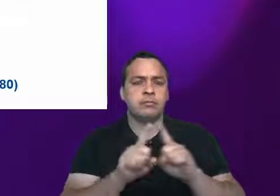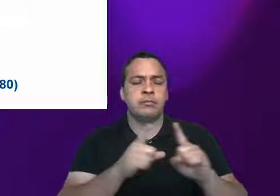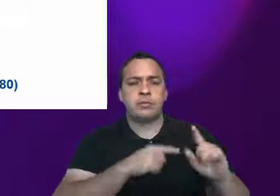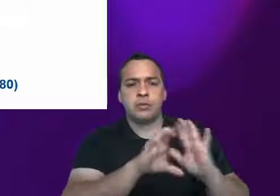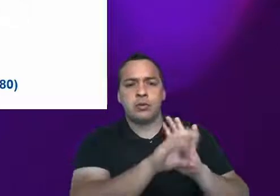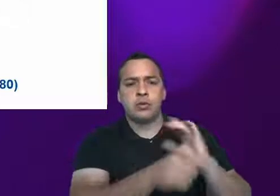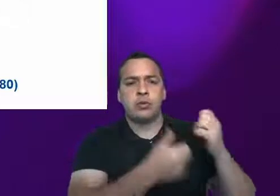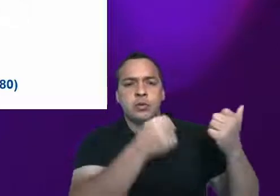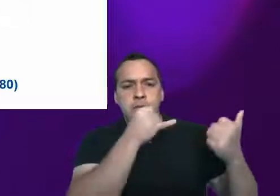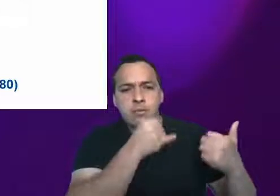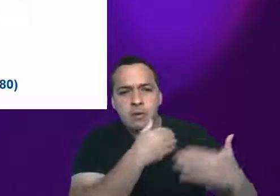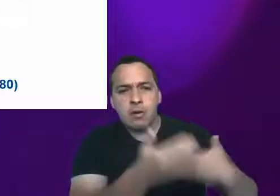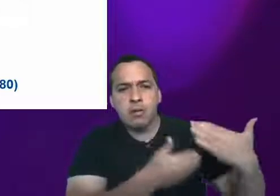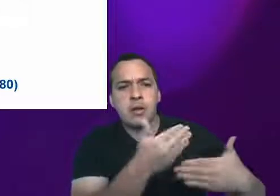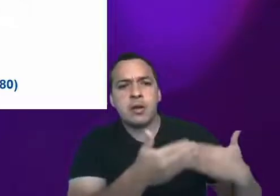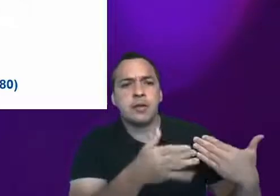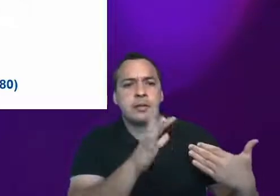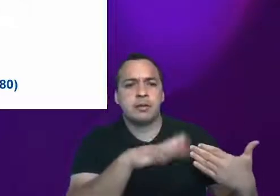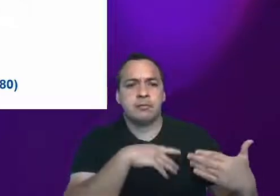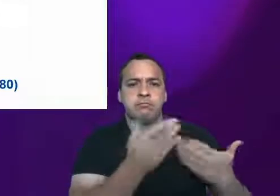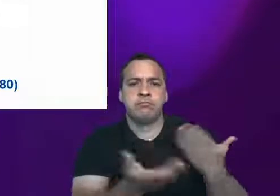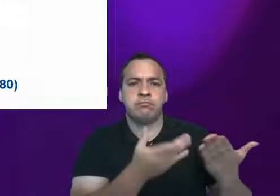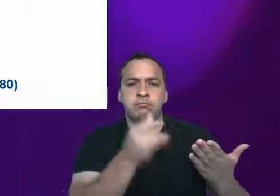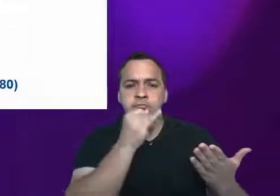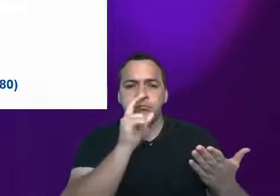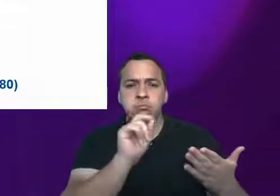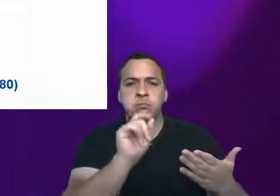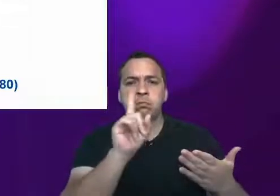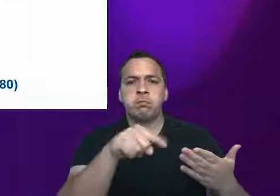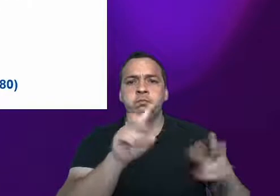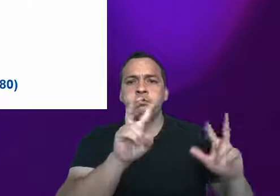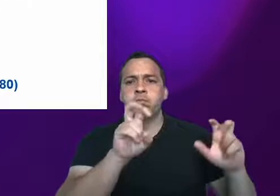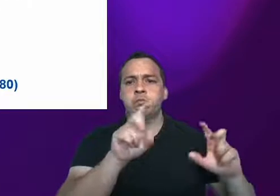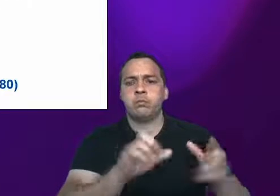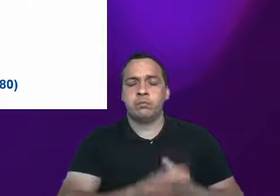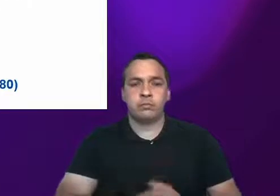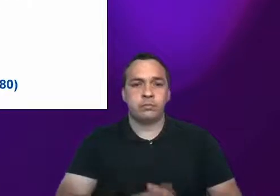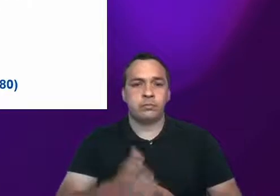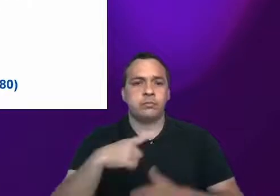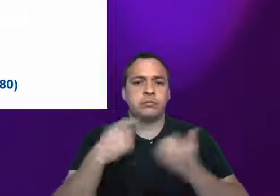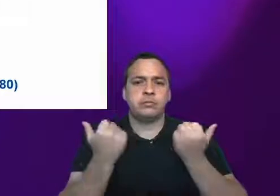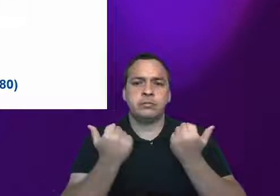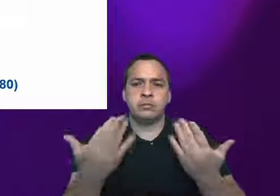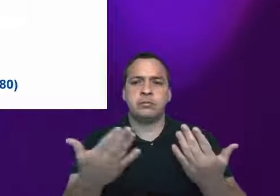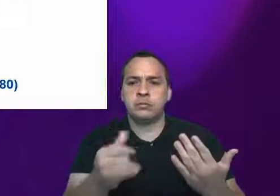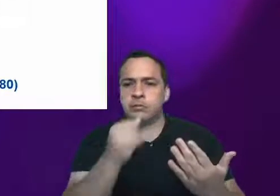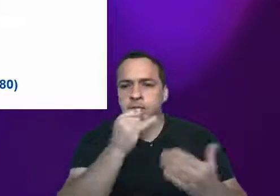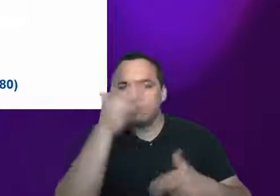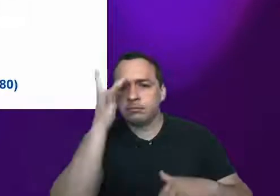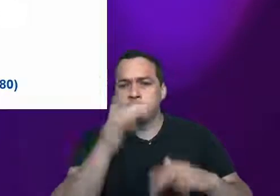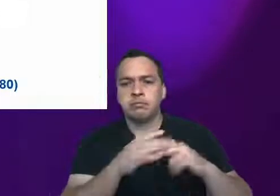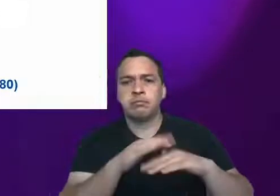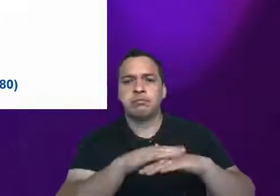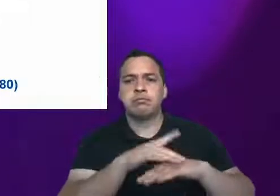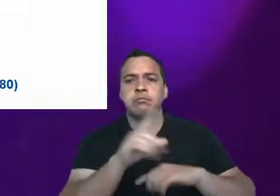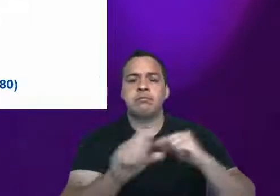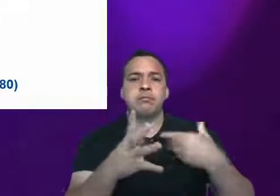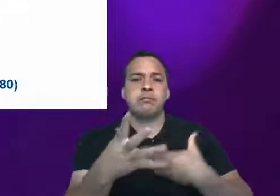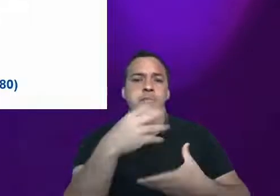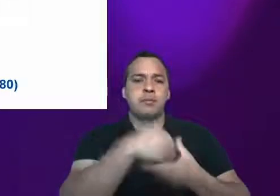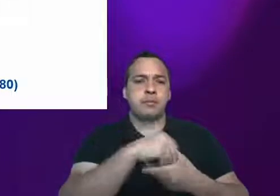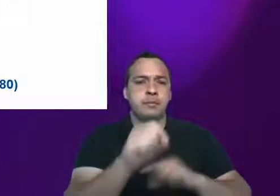do tratamento, que nada mais é do que a gente possibilitar esse paciente ficar dentro